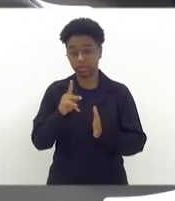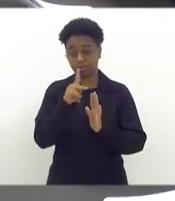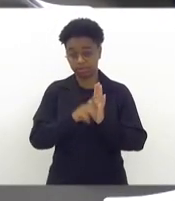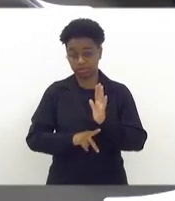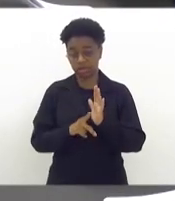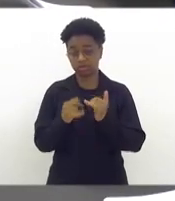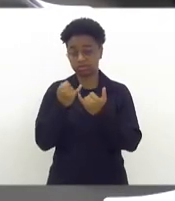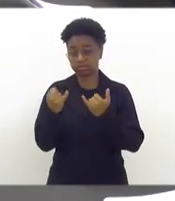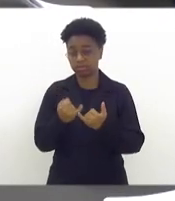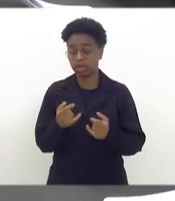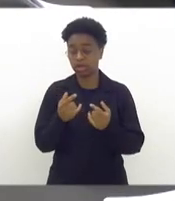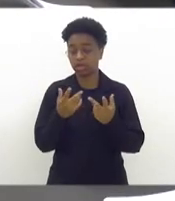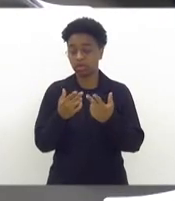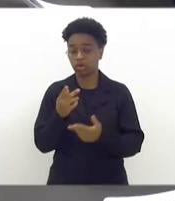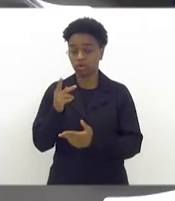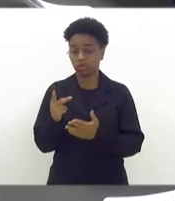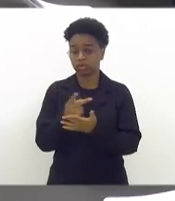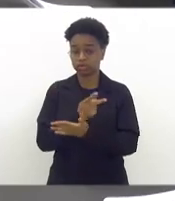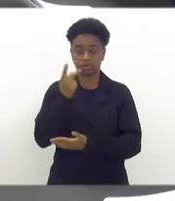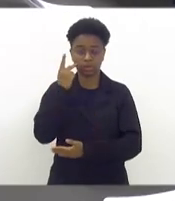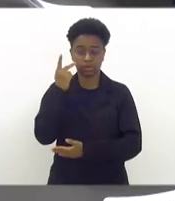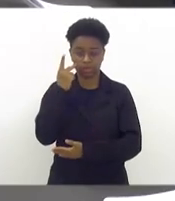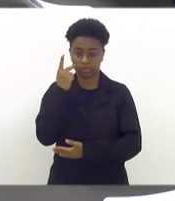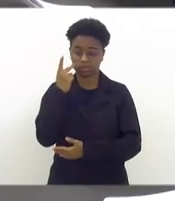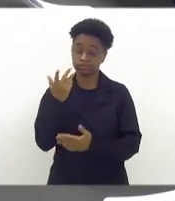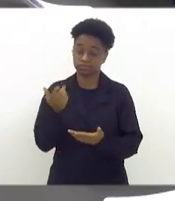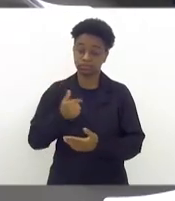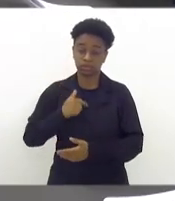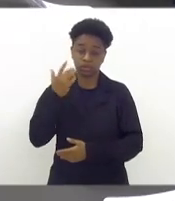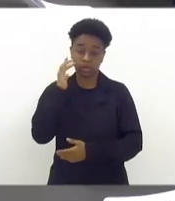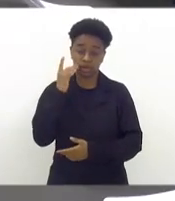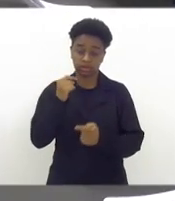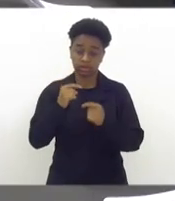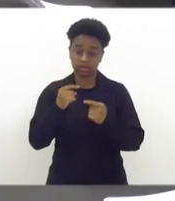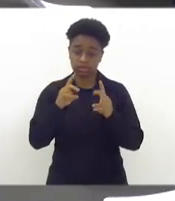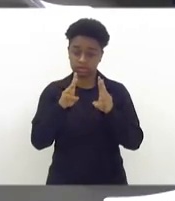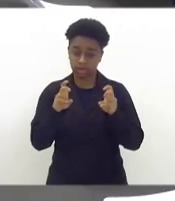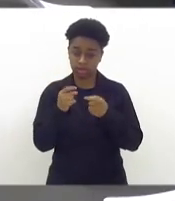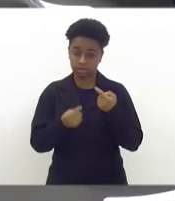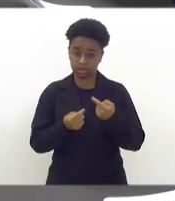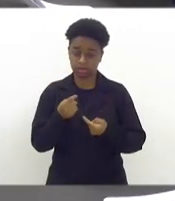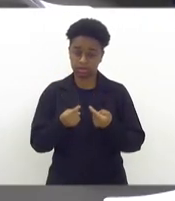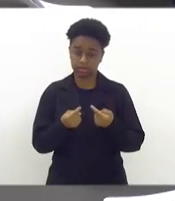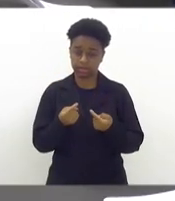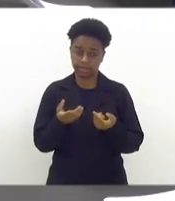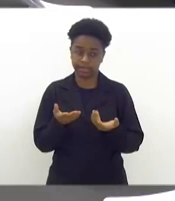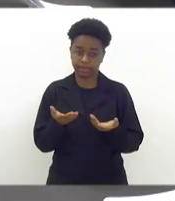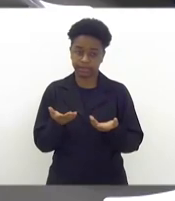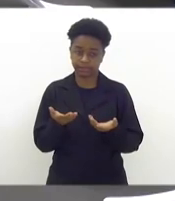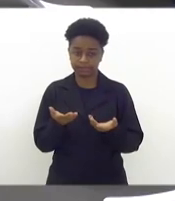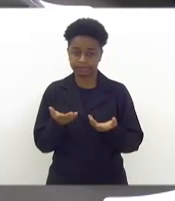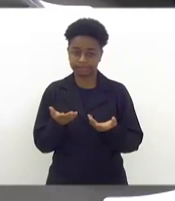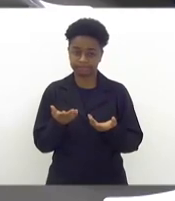ao que acontece em São Paulo. Acho que a questão de adentrar no tema, aqueles que, de alguma forma, fazem nos